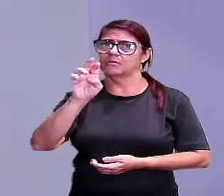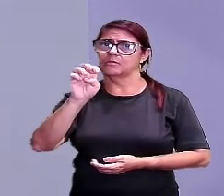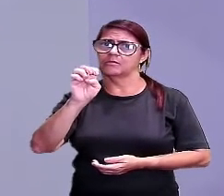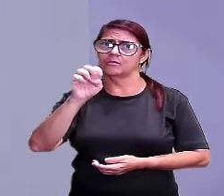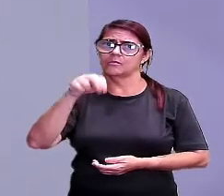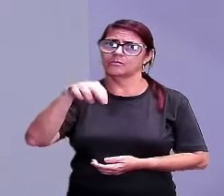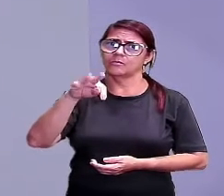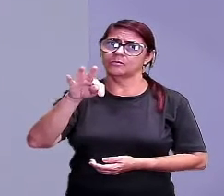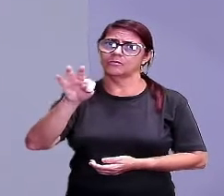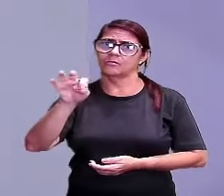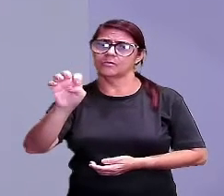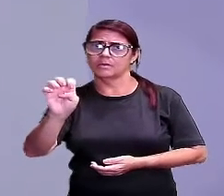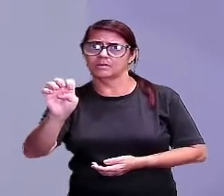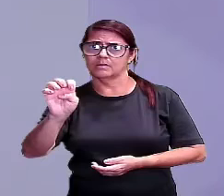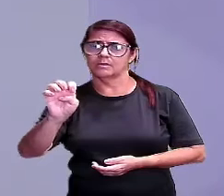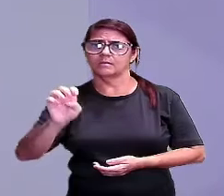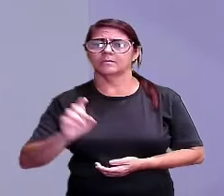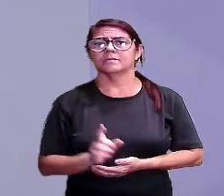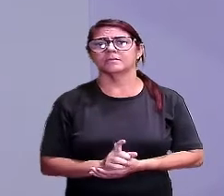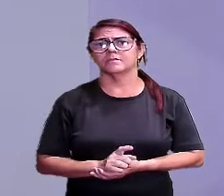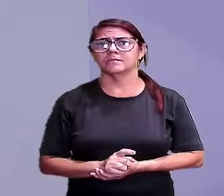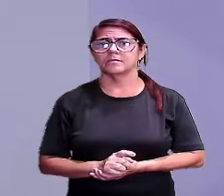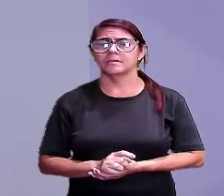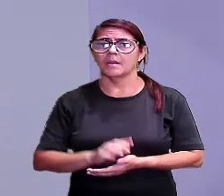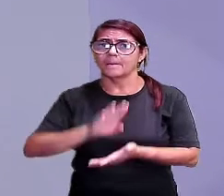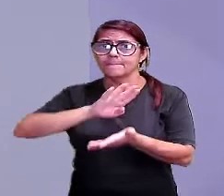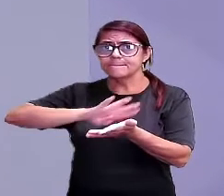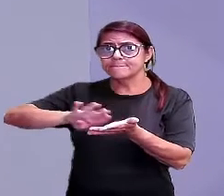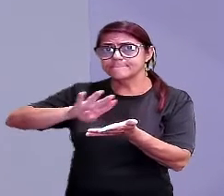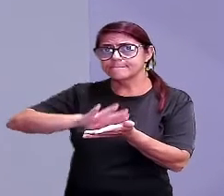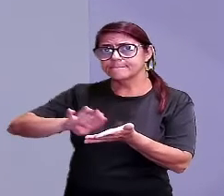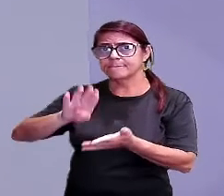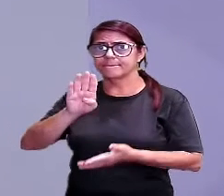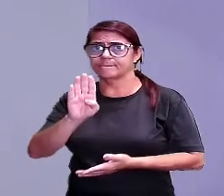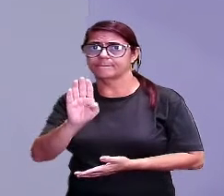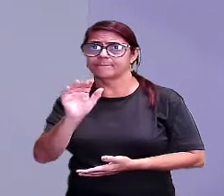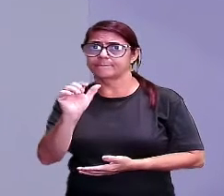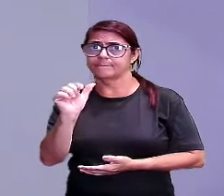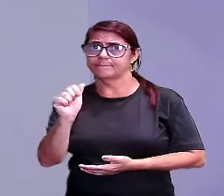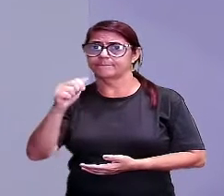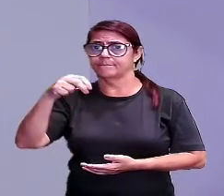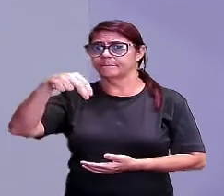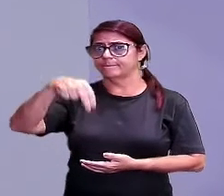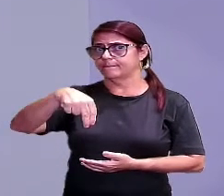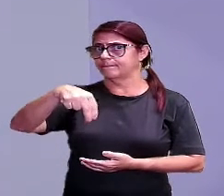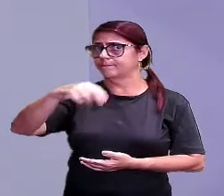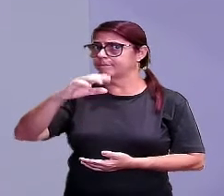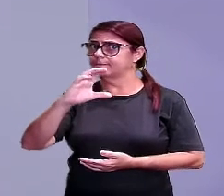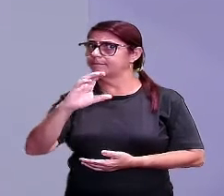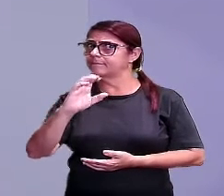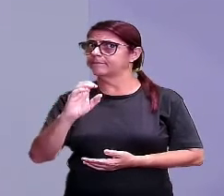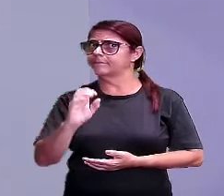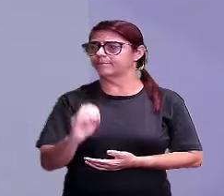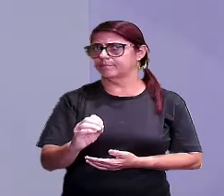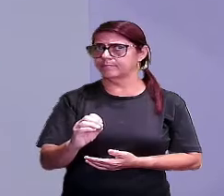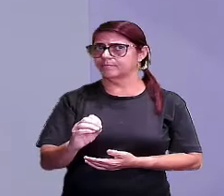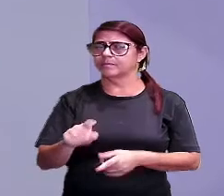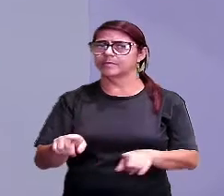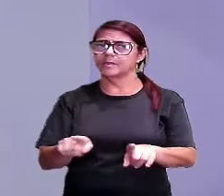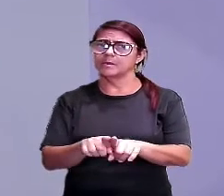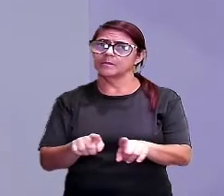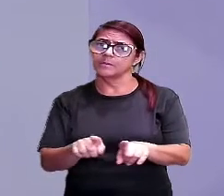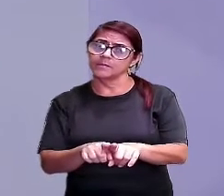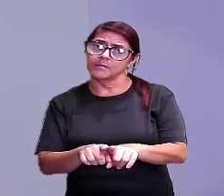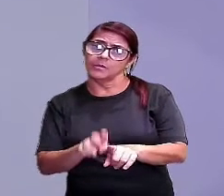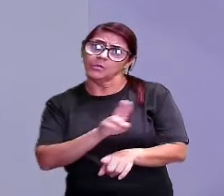letrinha T. Na palavra banco, temos o C. E na palavra enfermeiros, temos